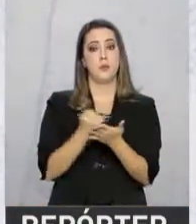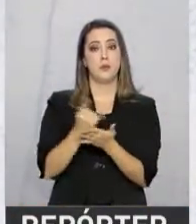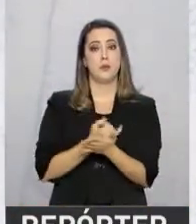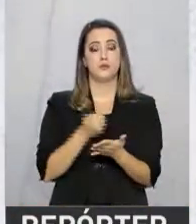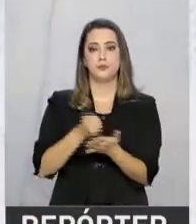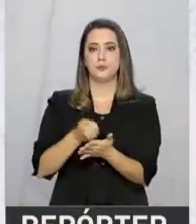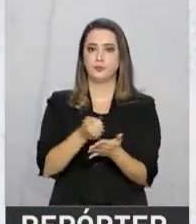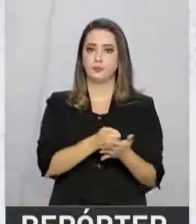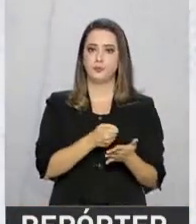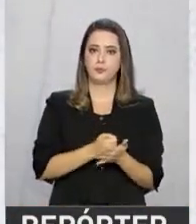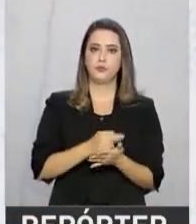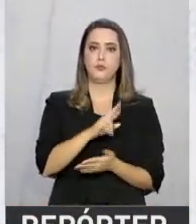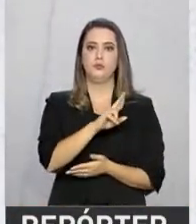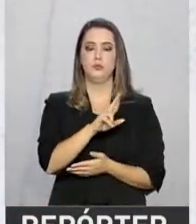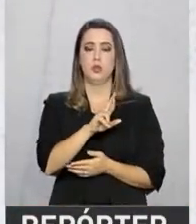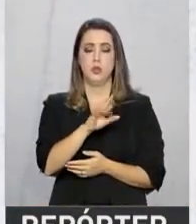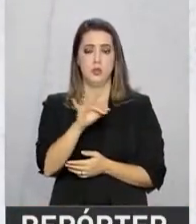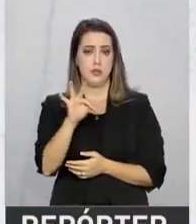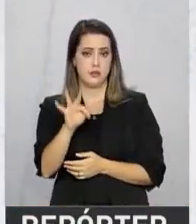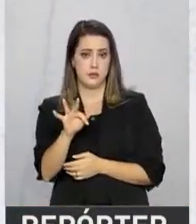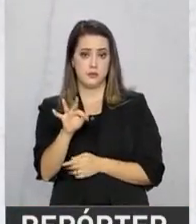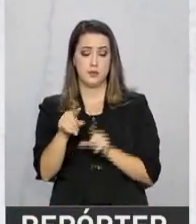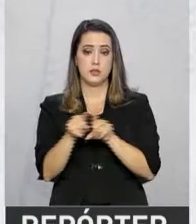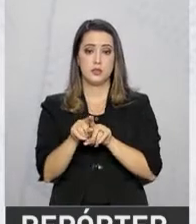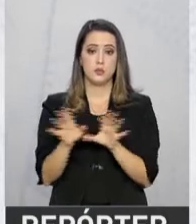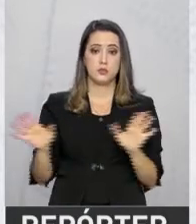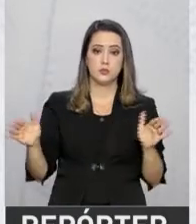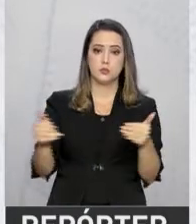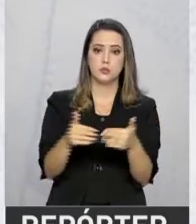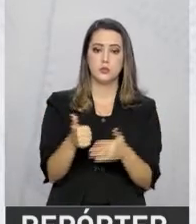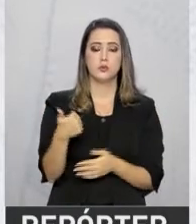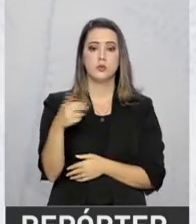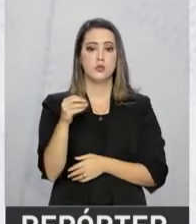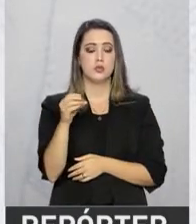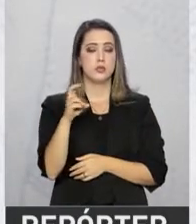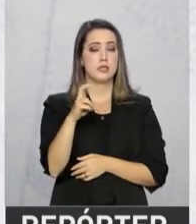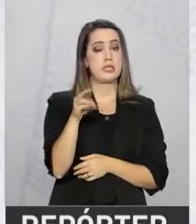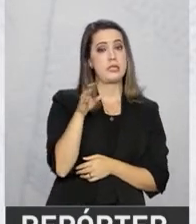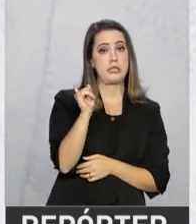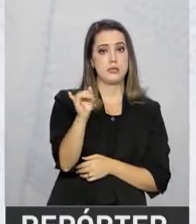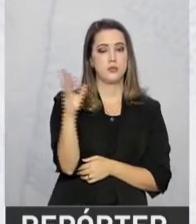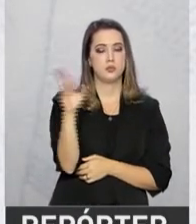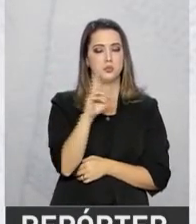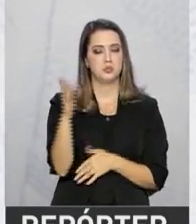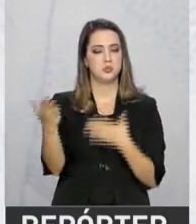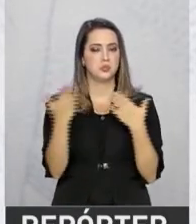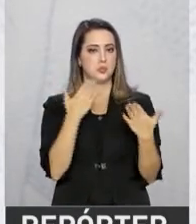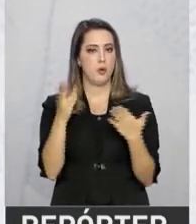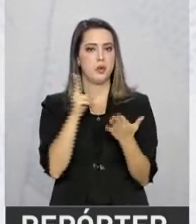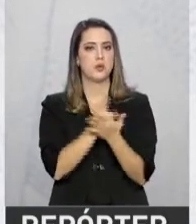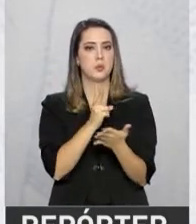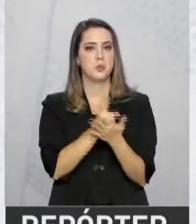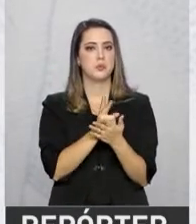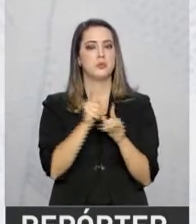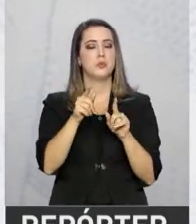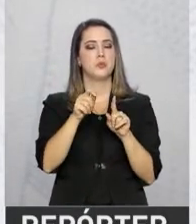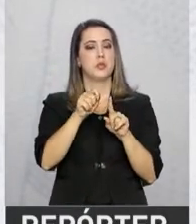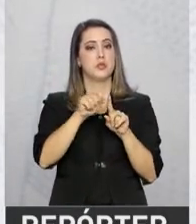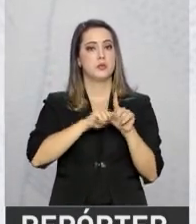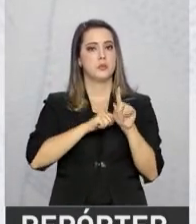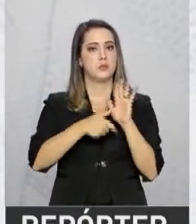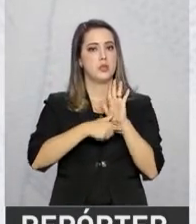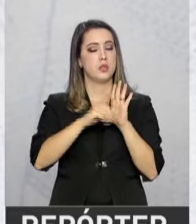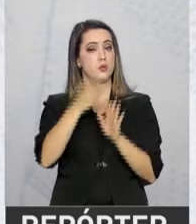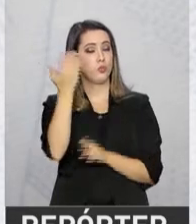outras receitas federais somaram mais de 105 bilhões de reais em fevereiro na comparação com o mesmo mês de